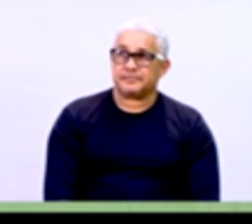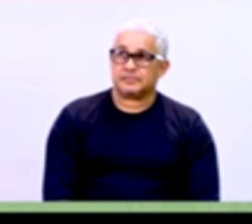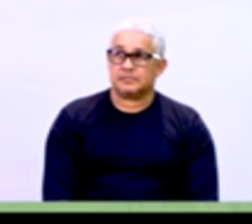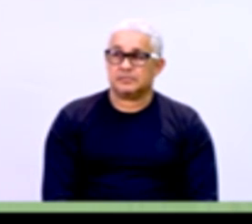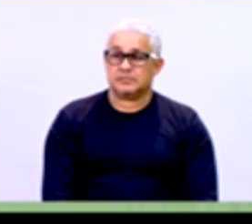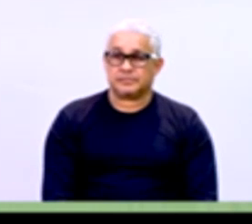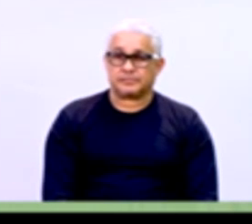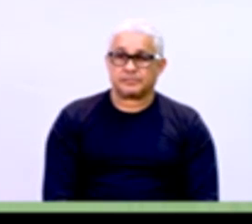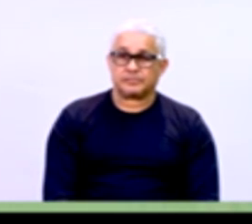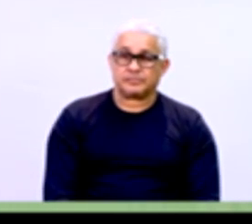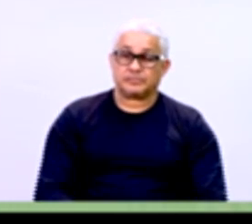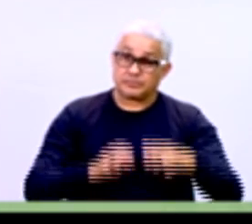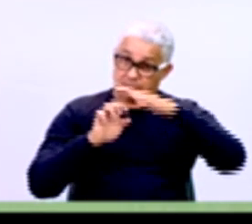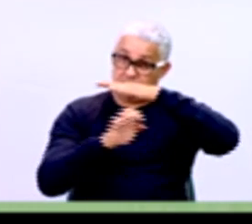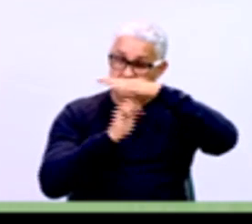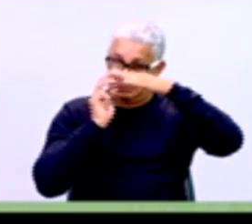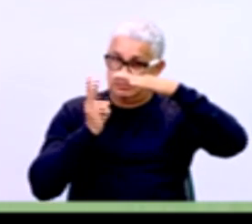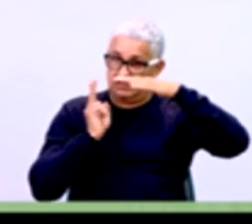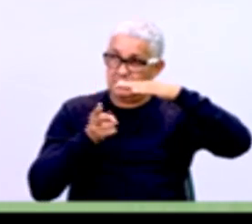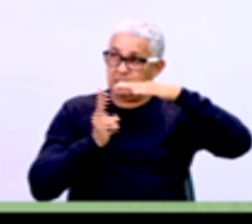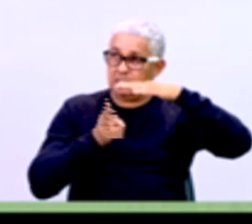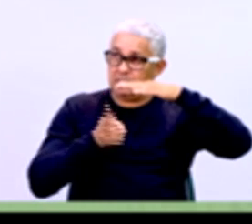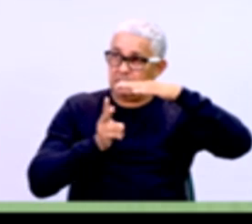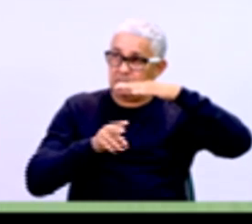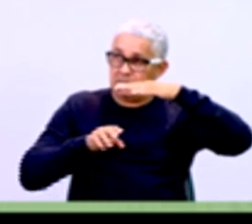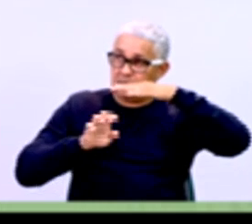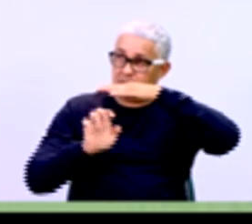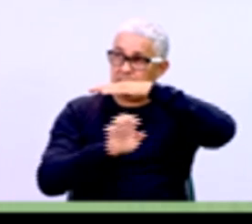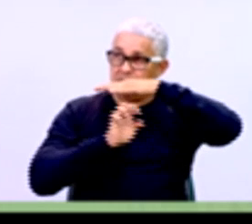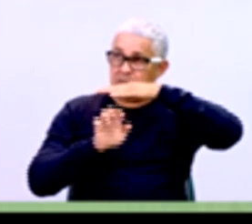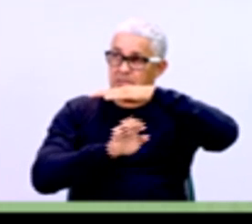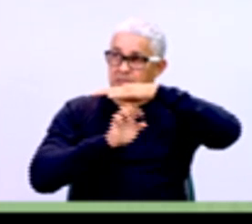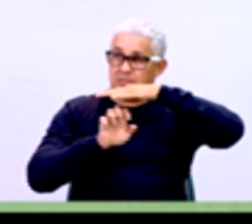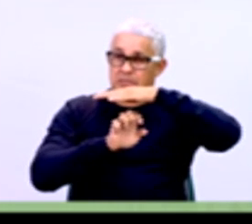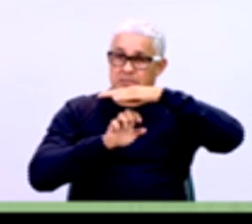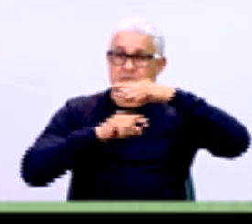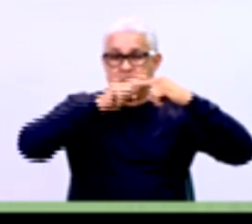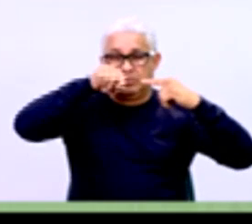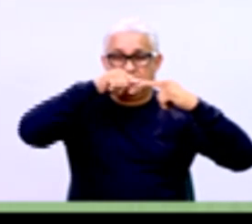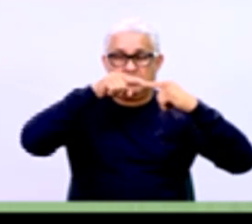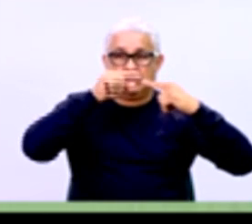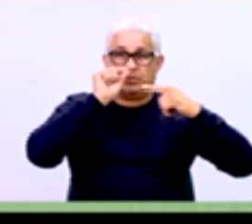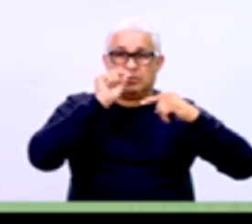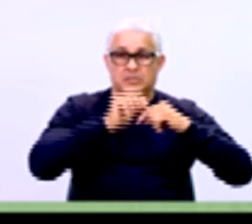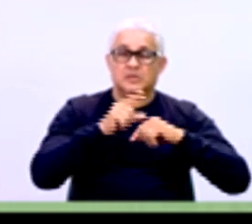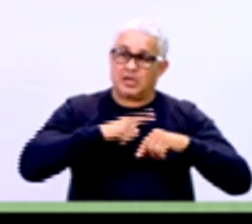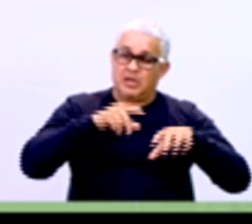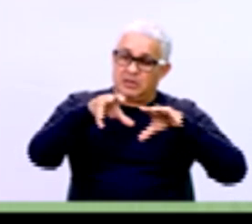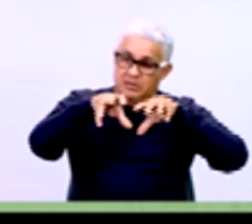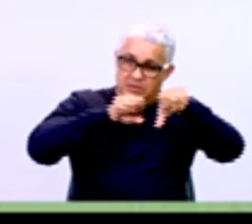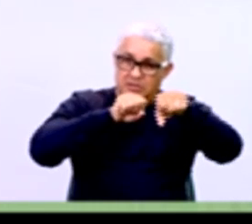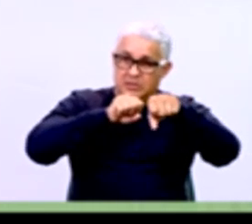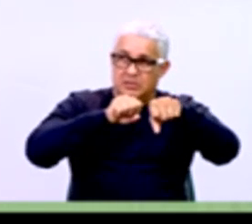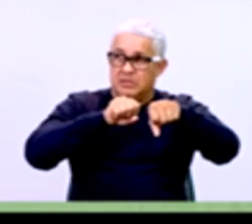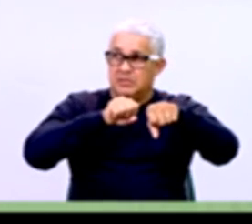Ainda com base na nossa empresa, essa empresa que aderiu, que objetiva, né, ter uma